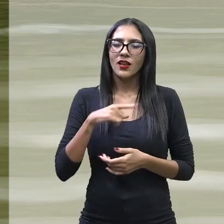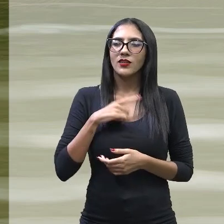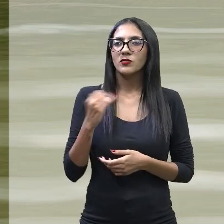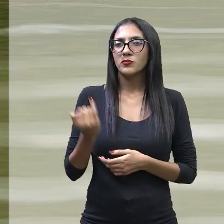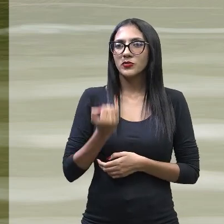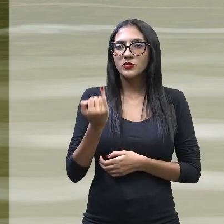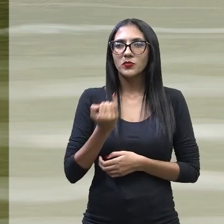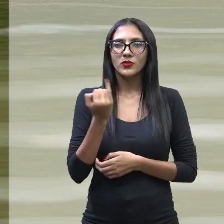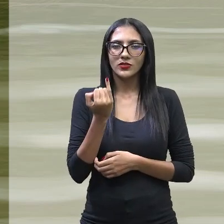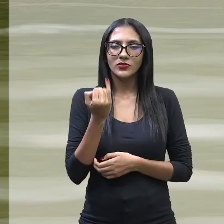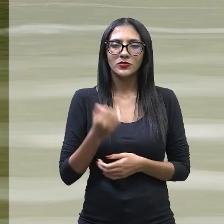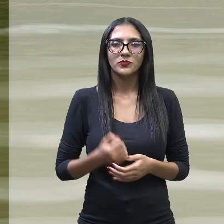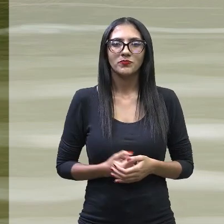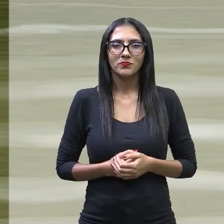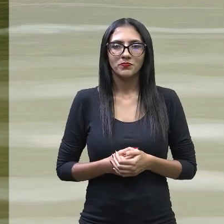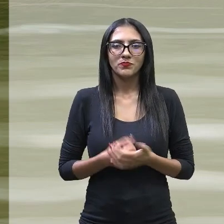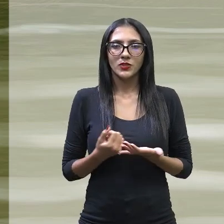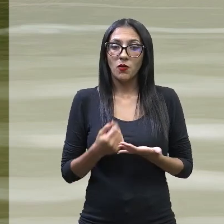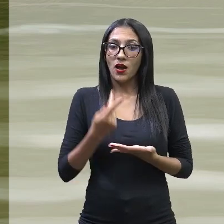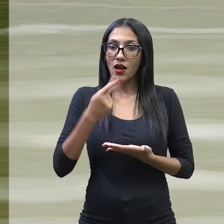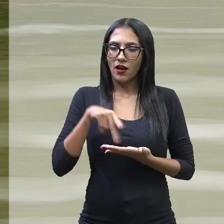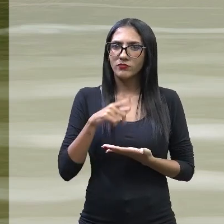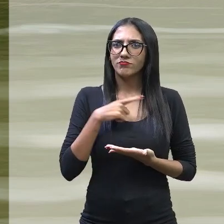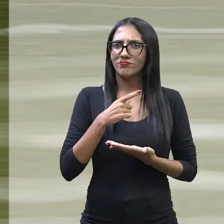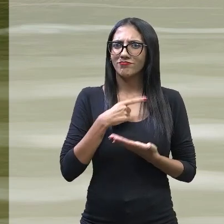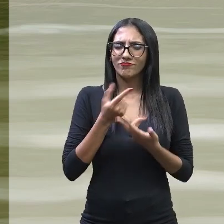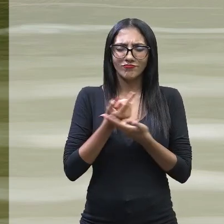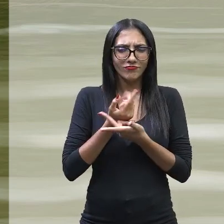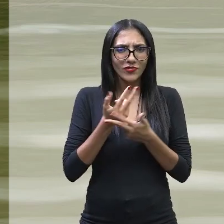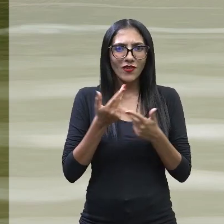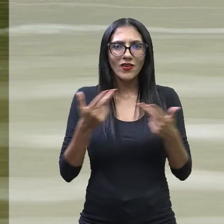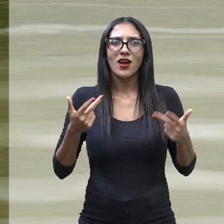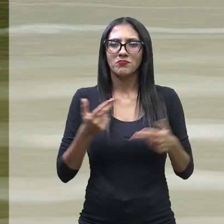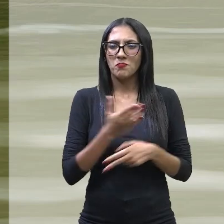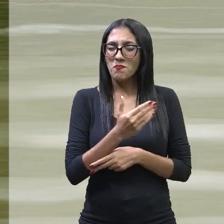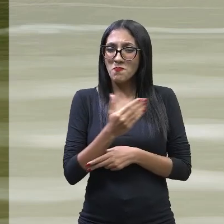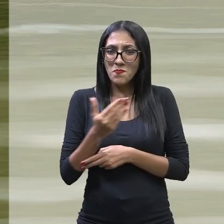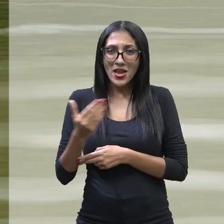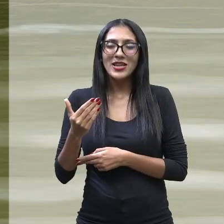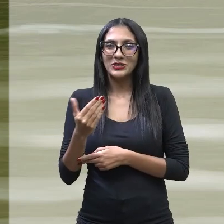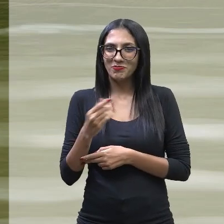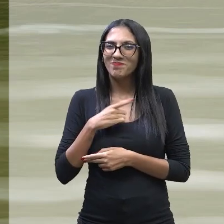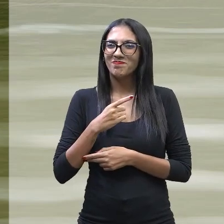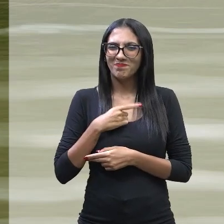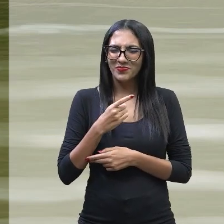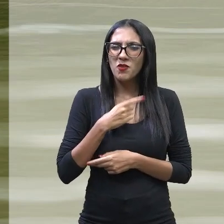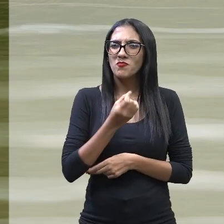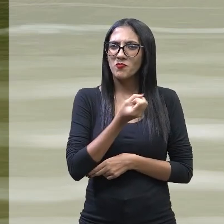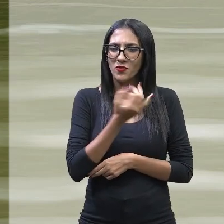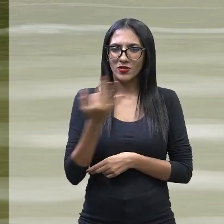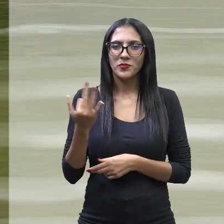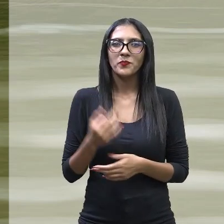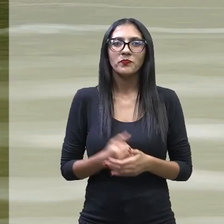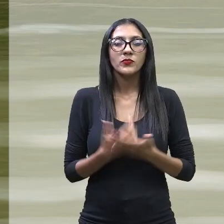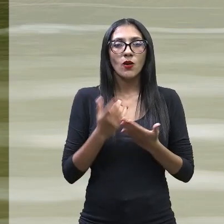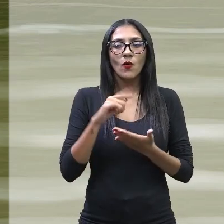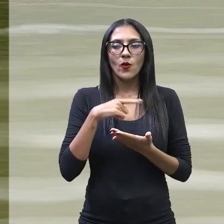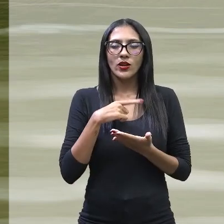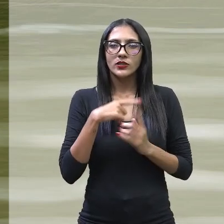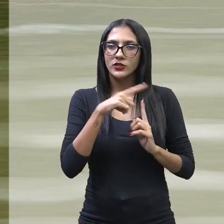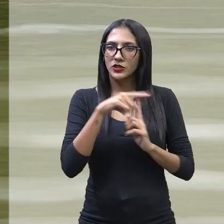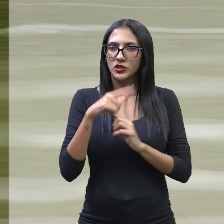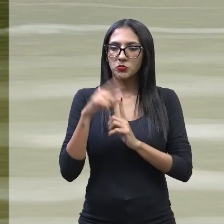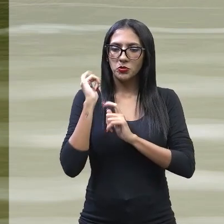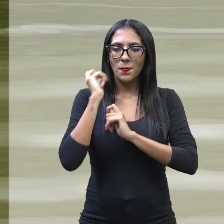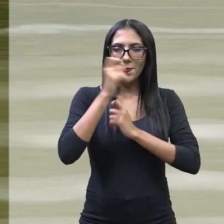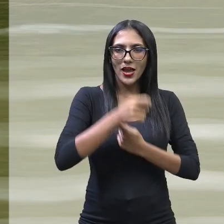e graças a Deus que aqui nós somos fartos, não é? Peixe é o que não nos falta. Então, a pesca na Amazônia